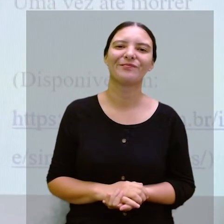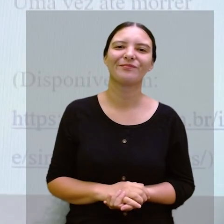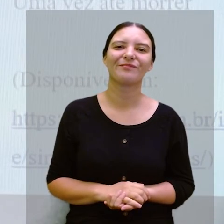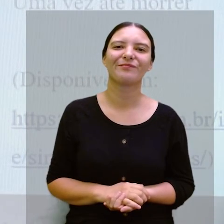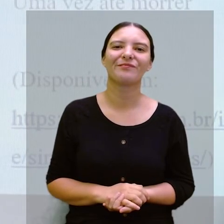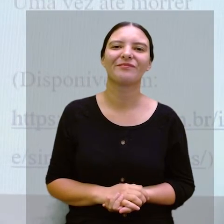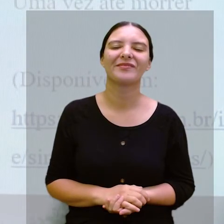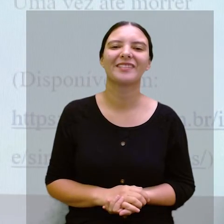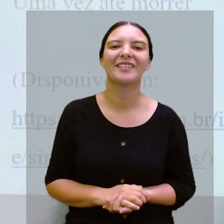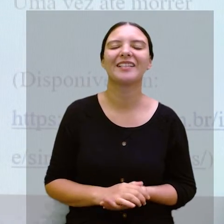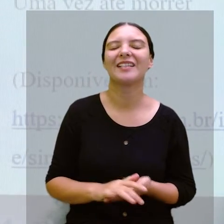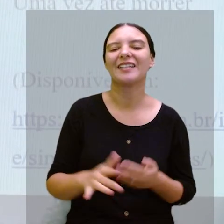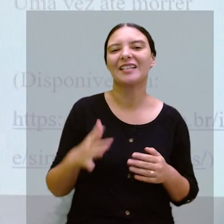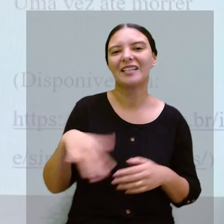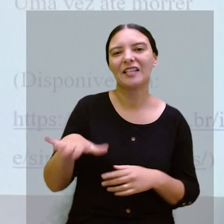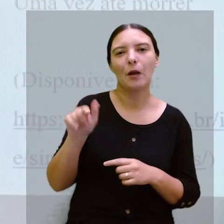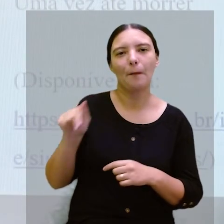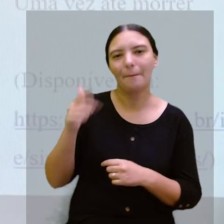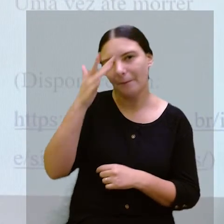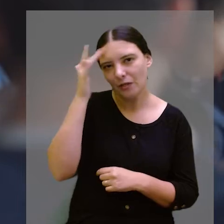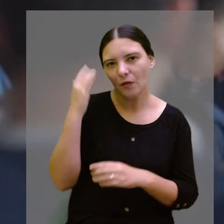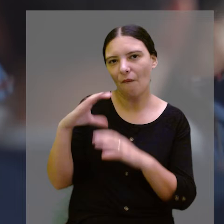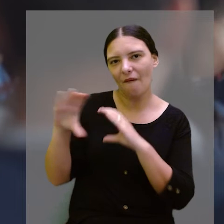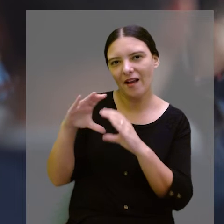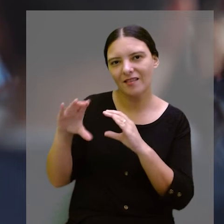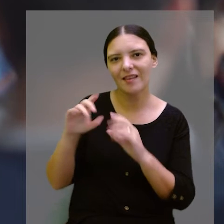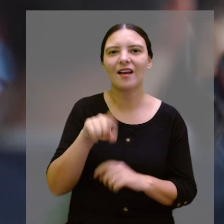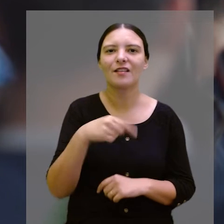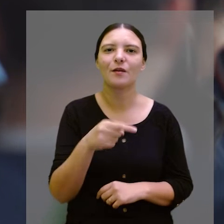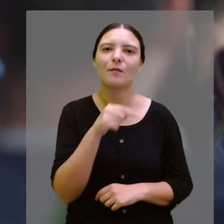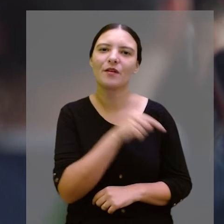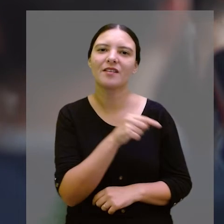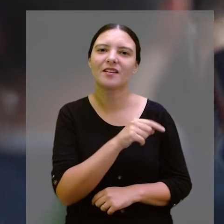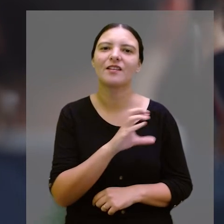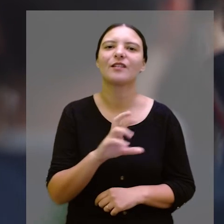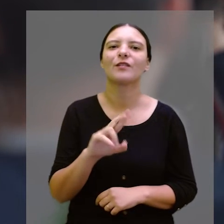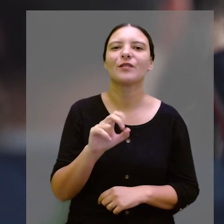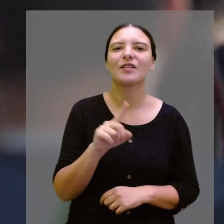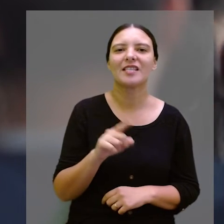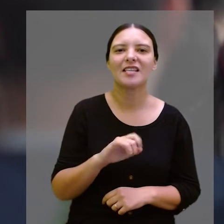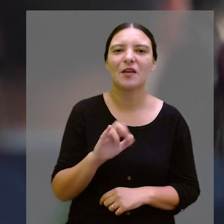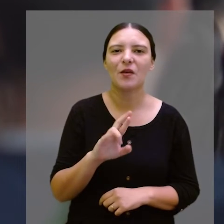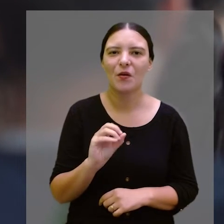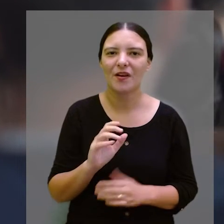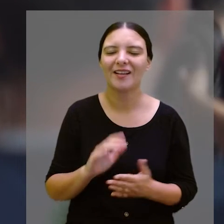vamos deixar o pessoal do Atlético cantar, aí depois a gente deixa o pessoal do Cruzeiro ganhar. Olha,